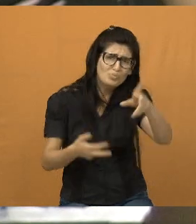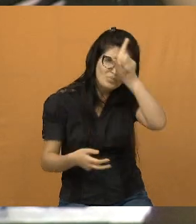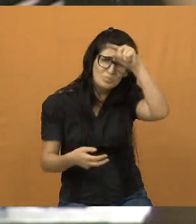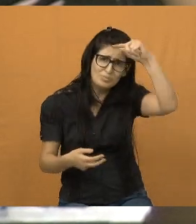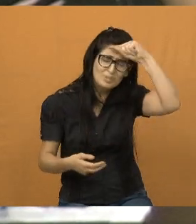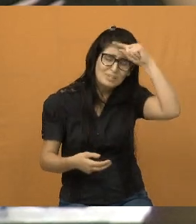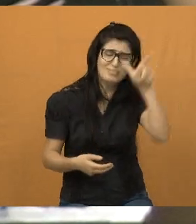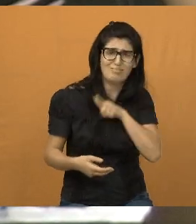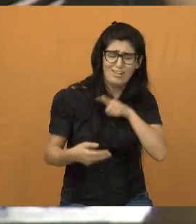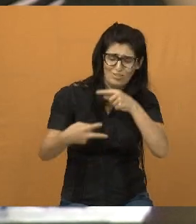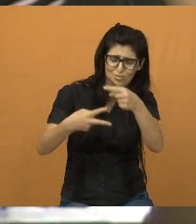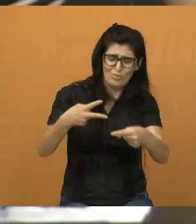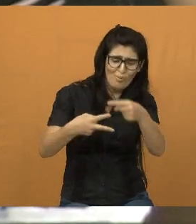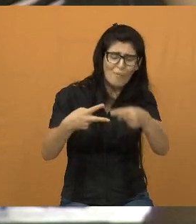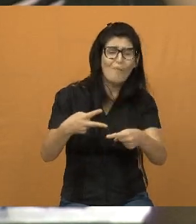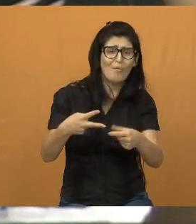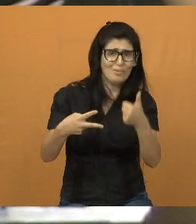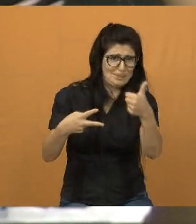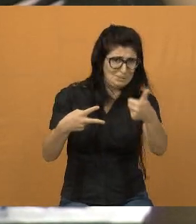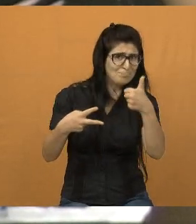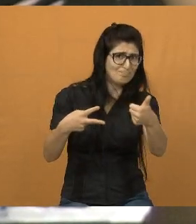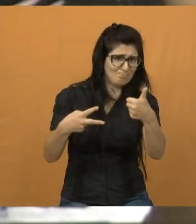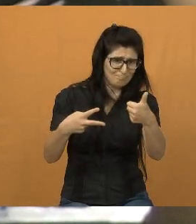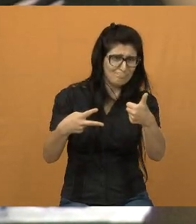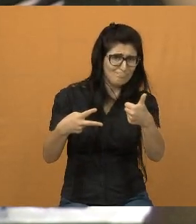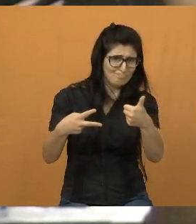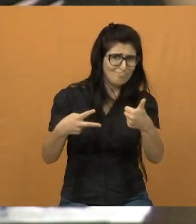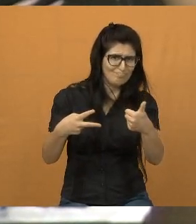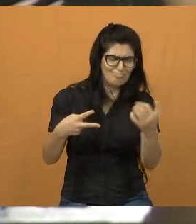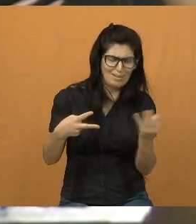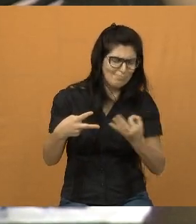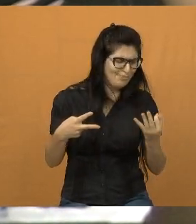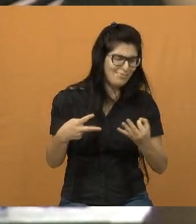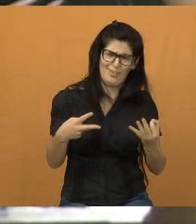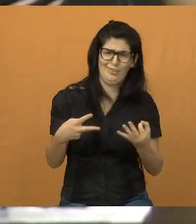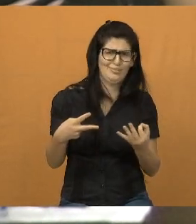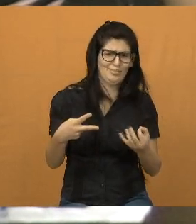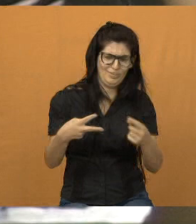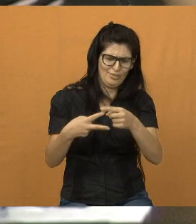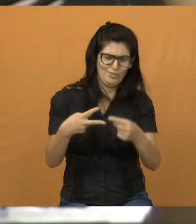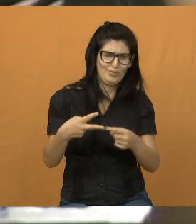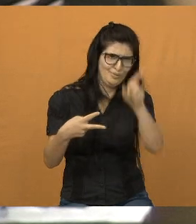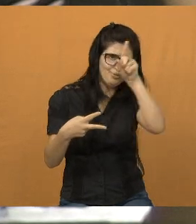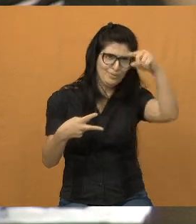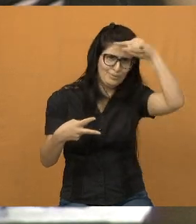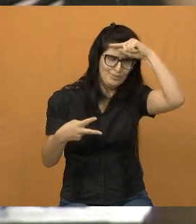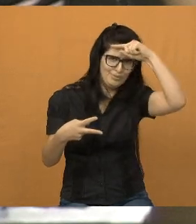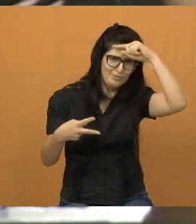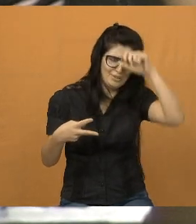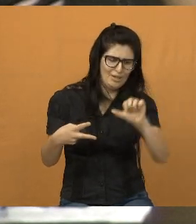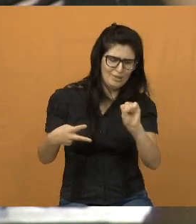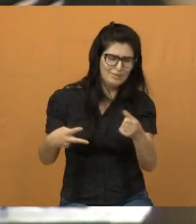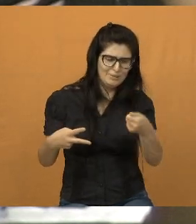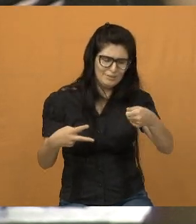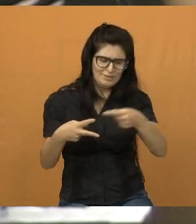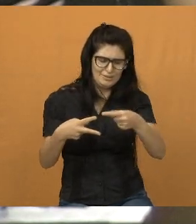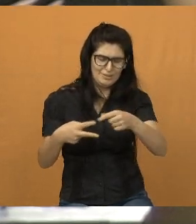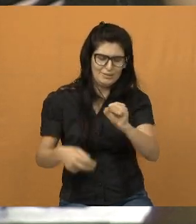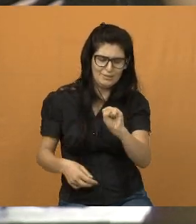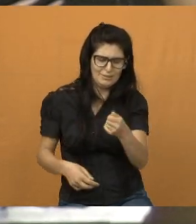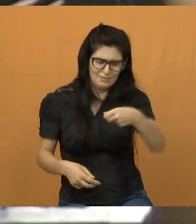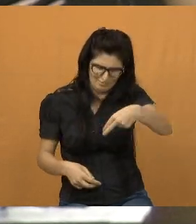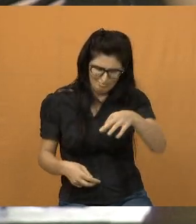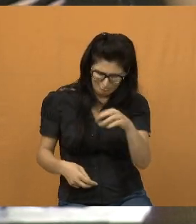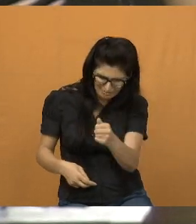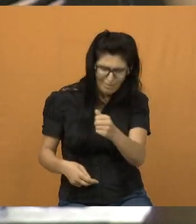já funcionam na sua plenitude, praticamente, né? A Santa Casa, eu acho que ela vai ter um espaço maior